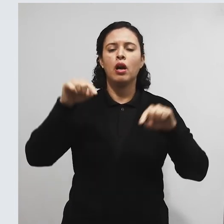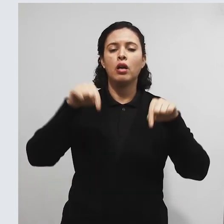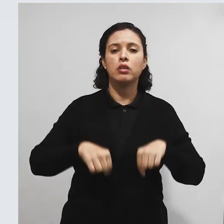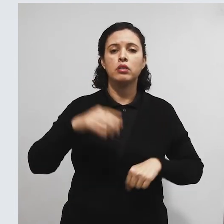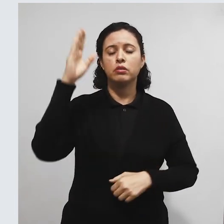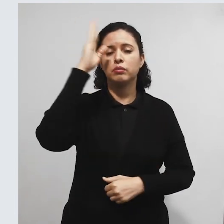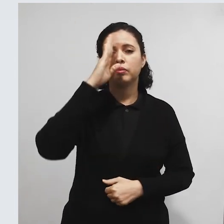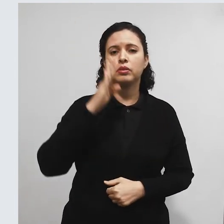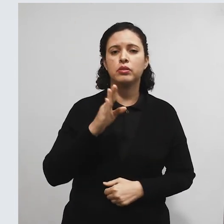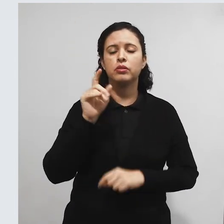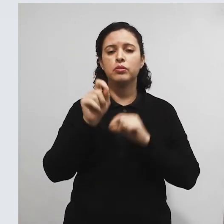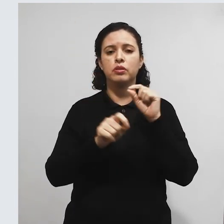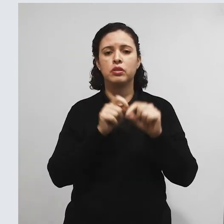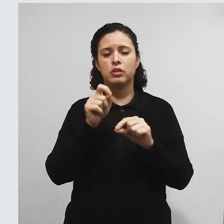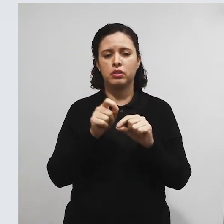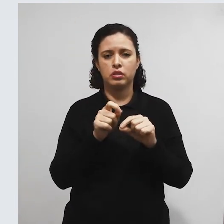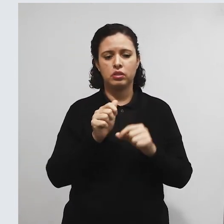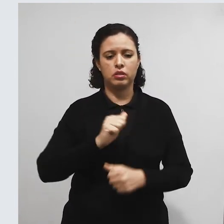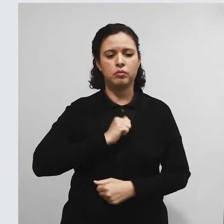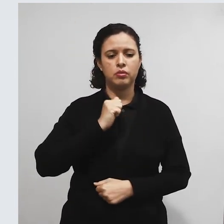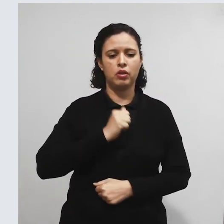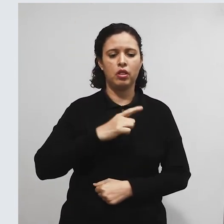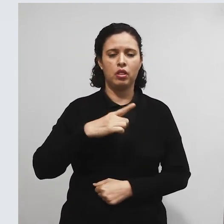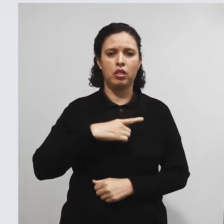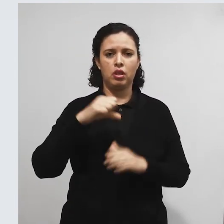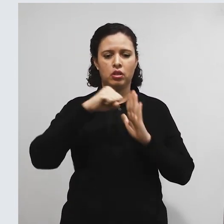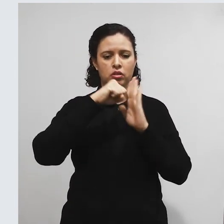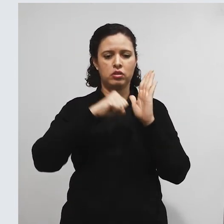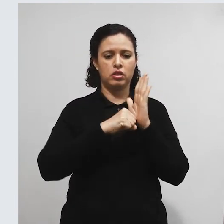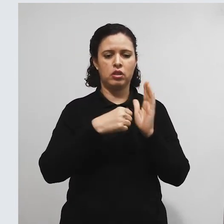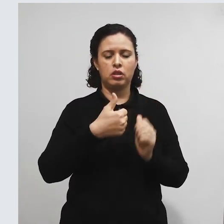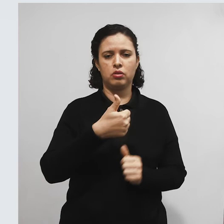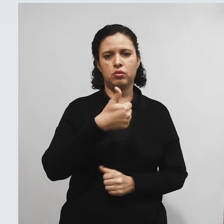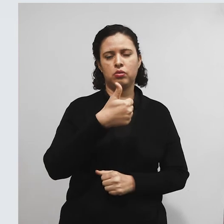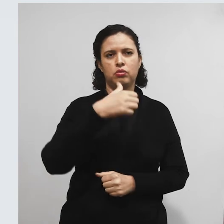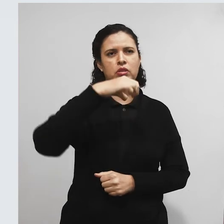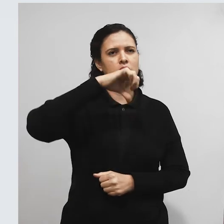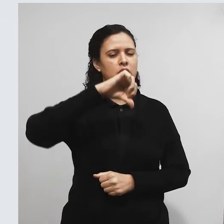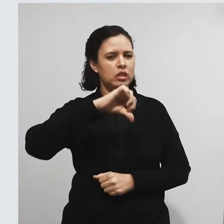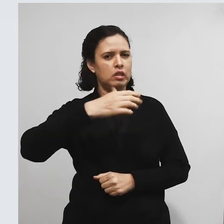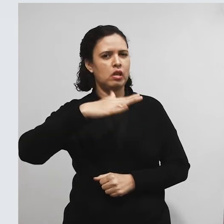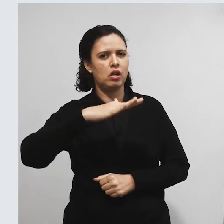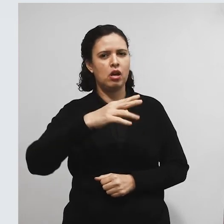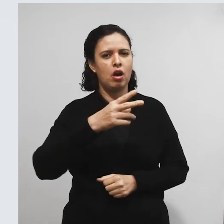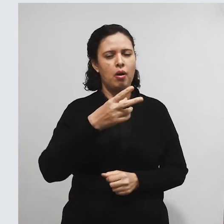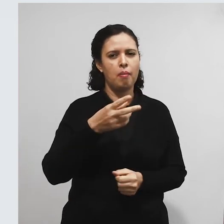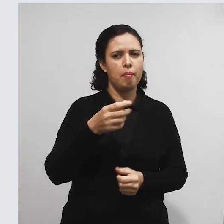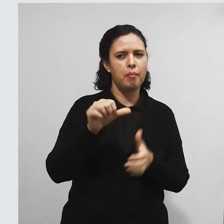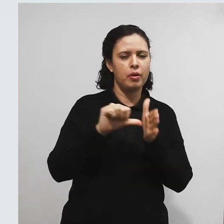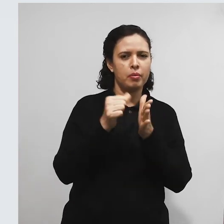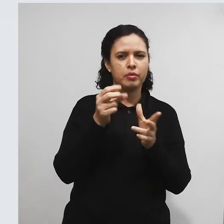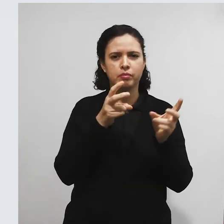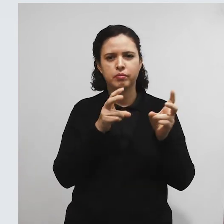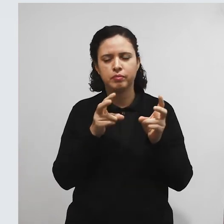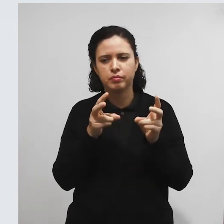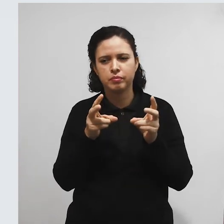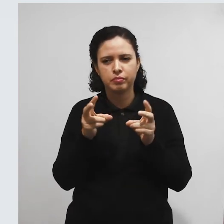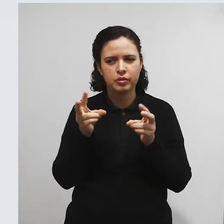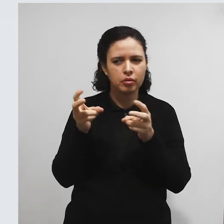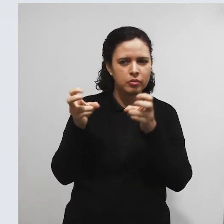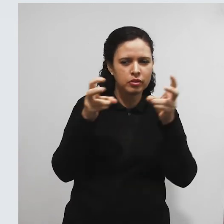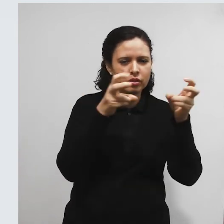a antropologia ela tem origem também no século XIX, as primeiras observações, mas começaram